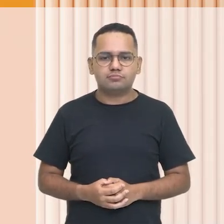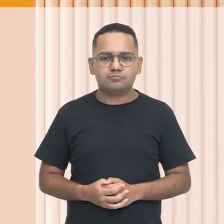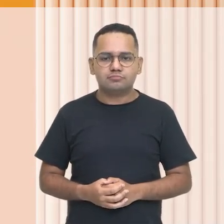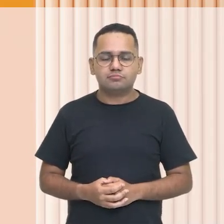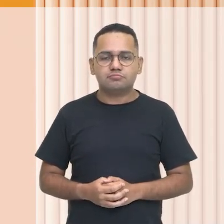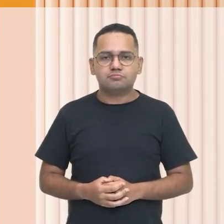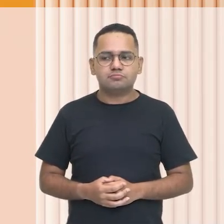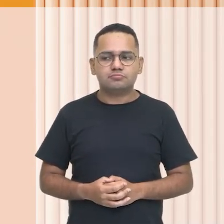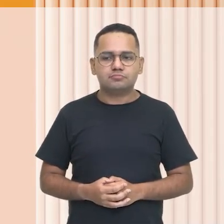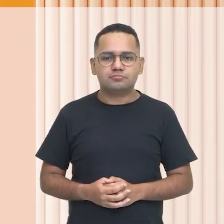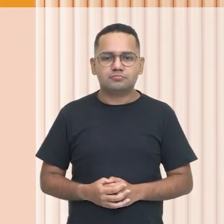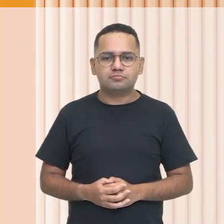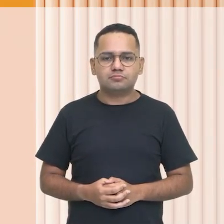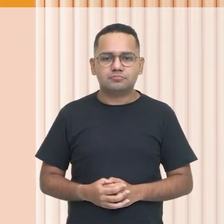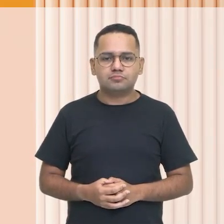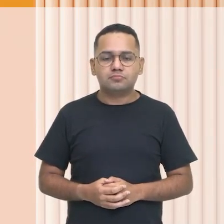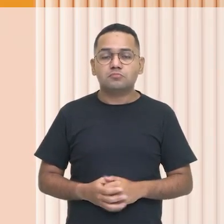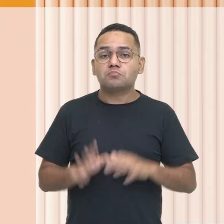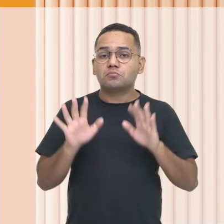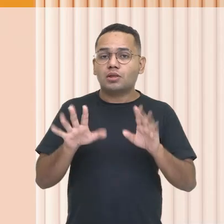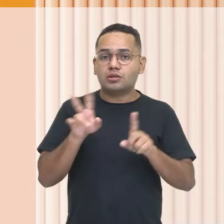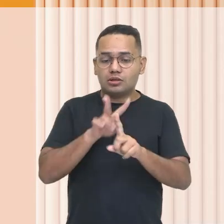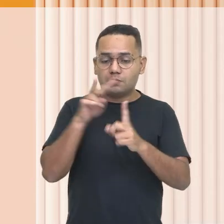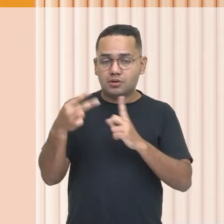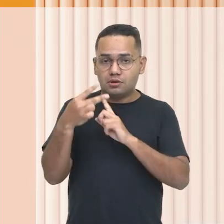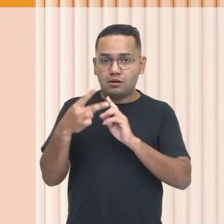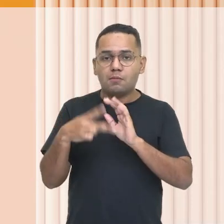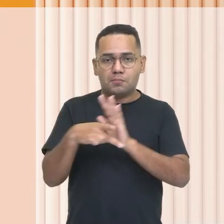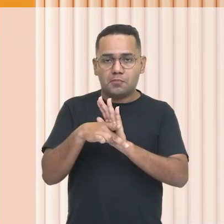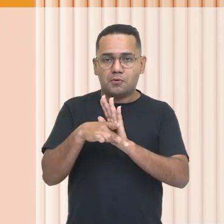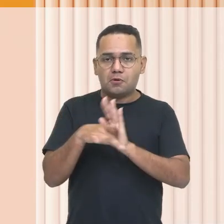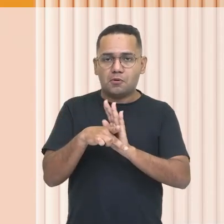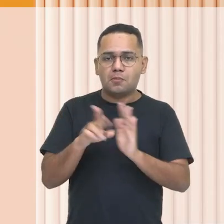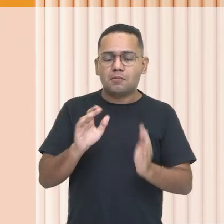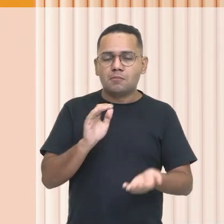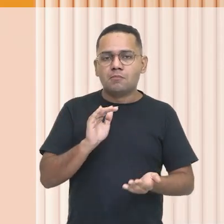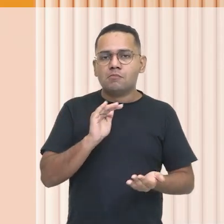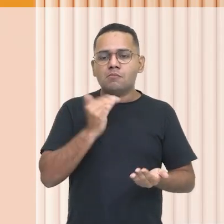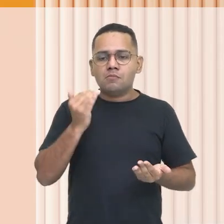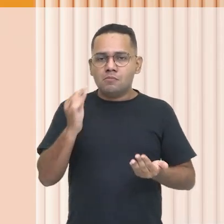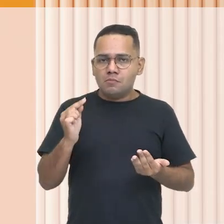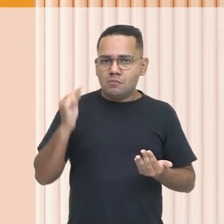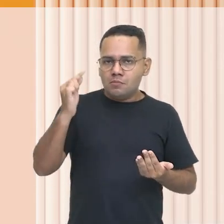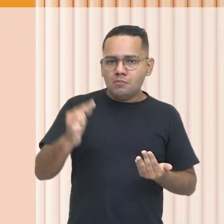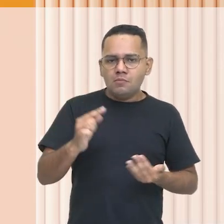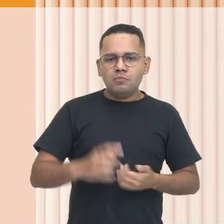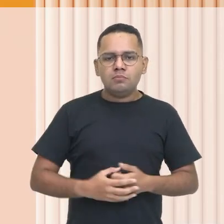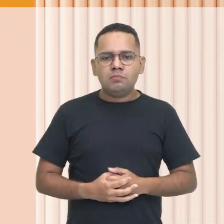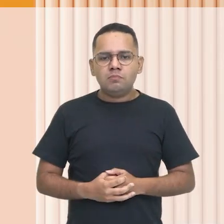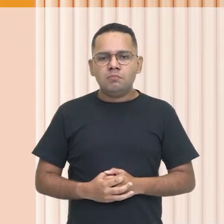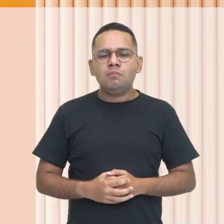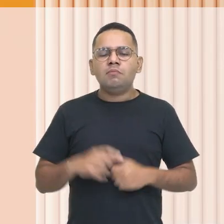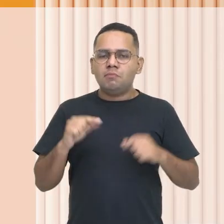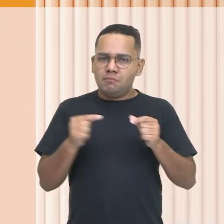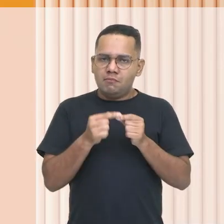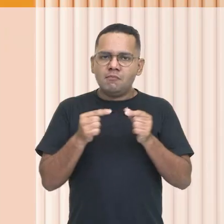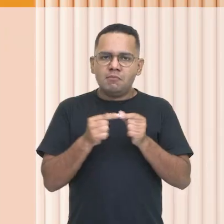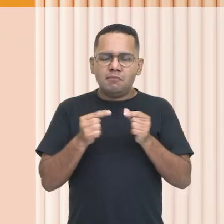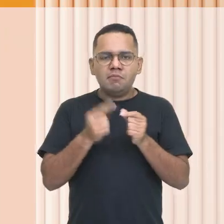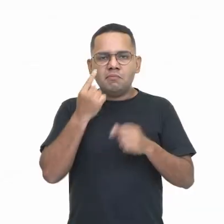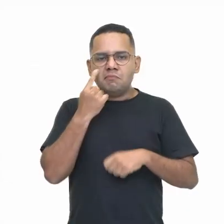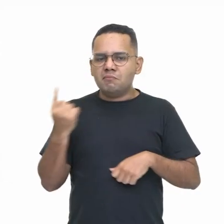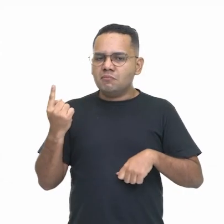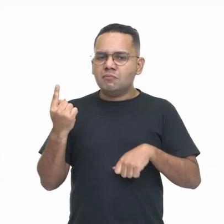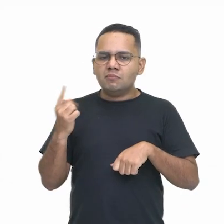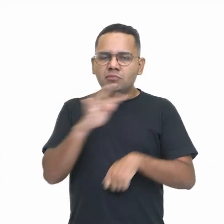dessa preocupação, né, com o mundo pós-morte que se desenvolve o processo de mumificação.